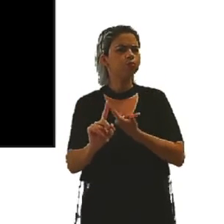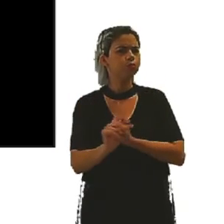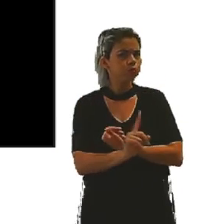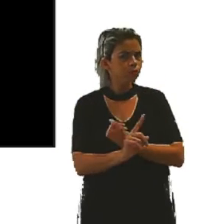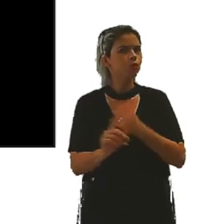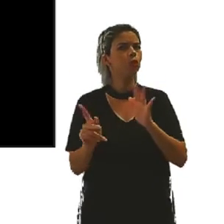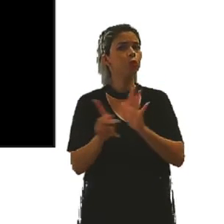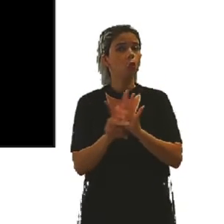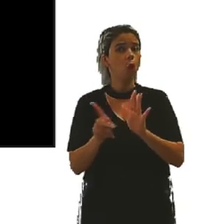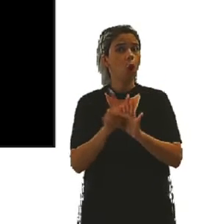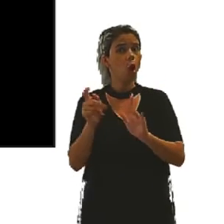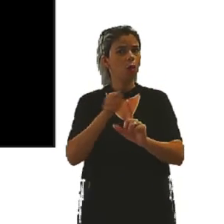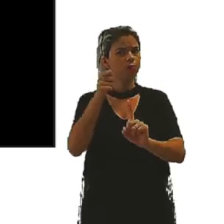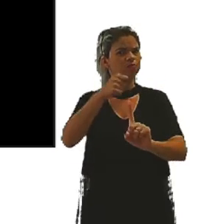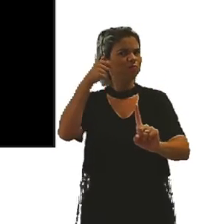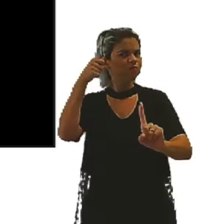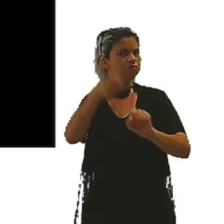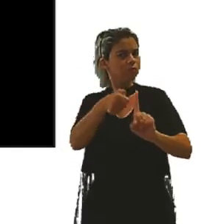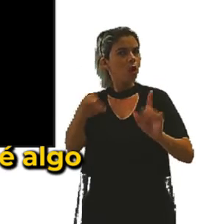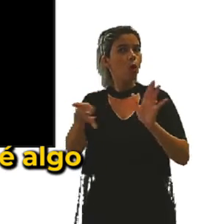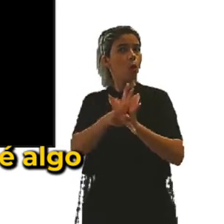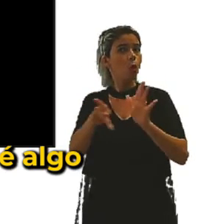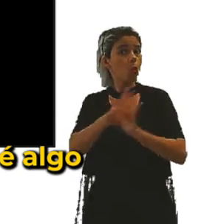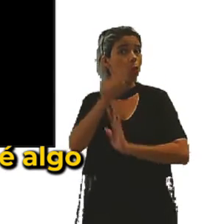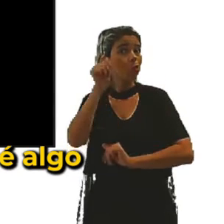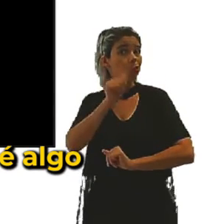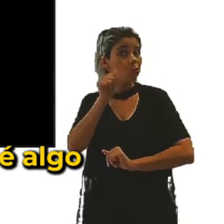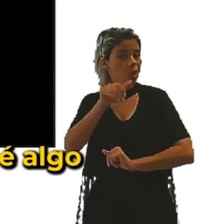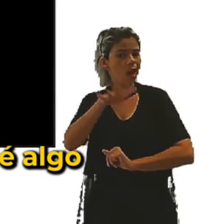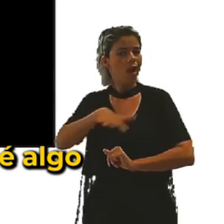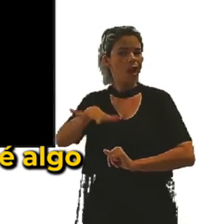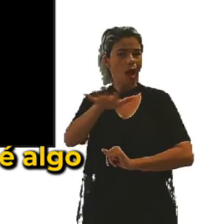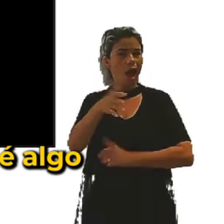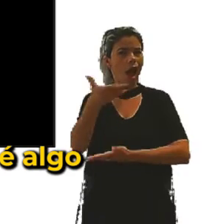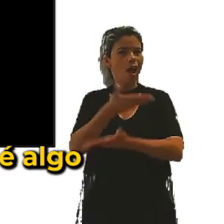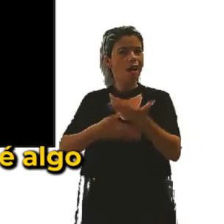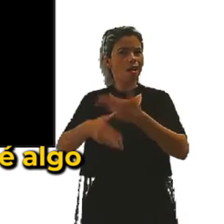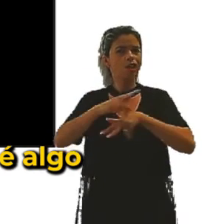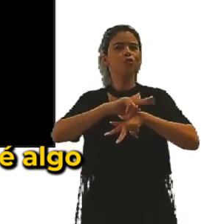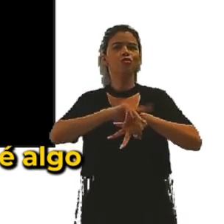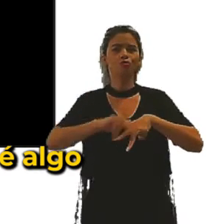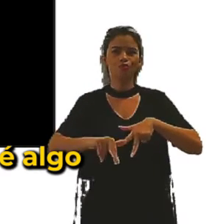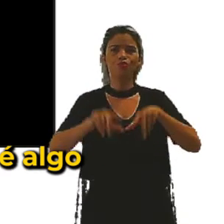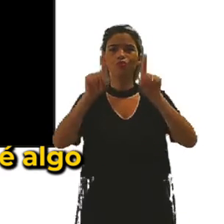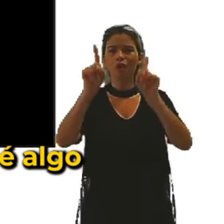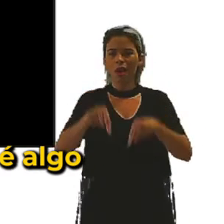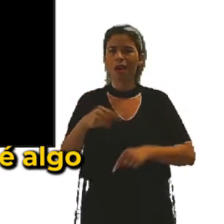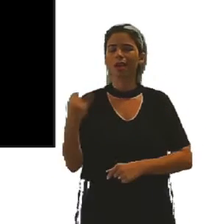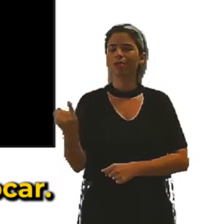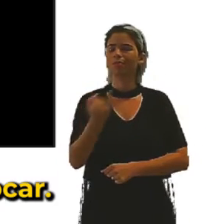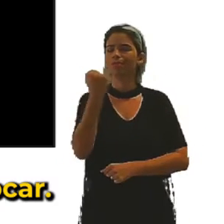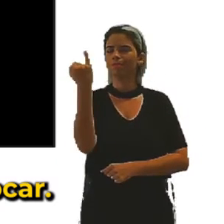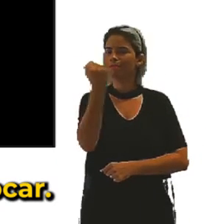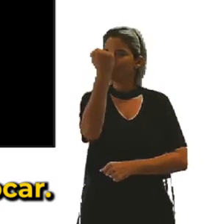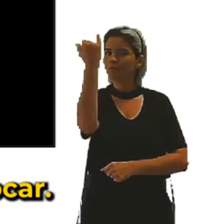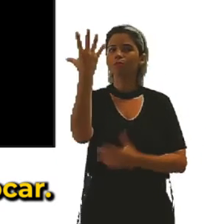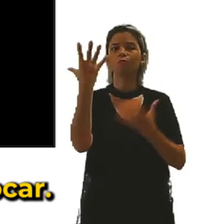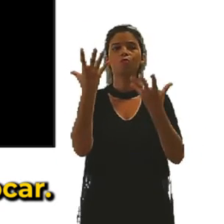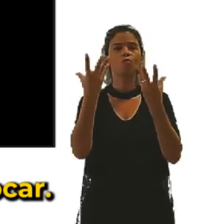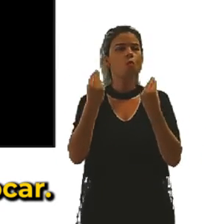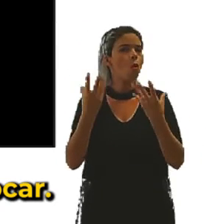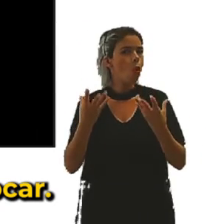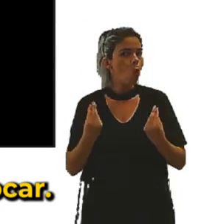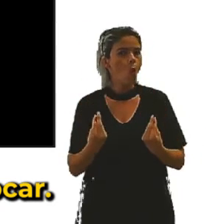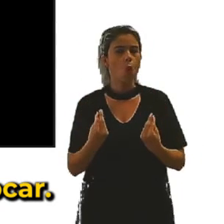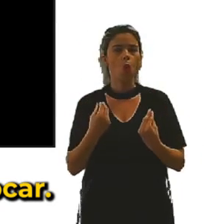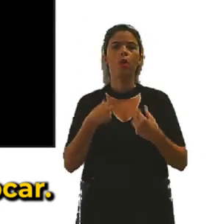o feminicídio sob a ótica, sob a perspectiva das relações de gênero, é algo inafastável, é algo que